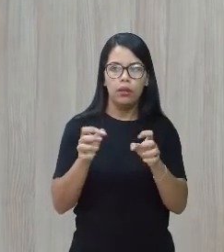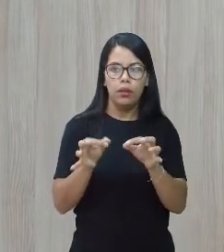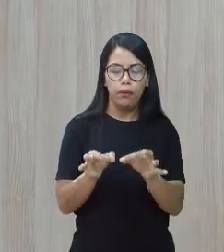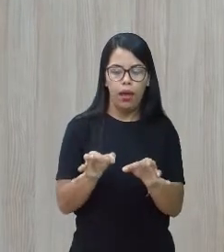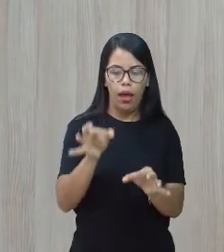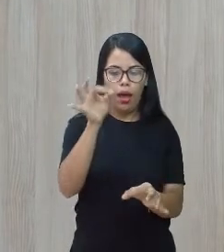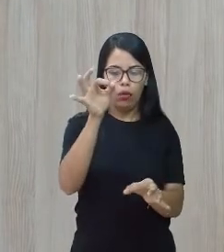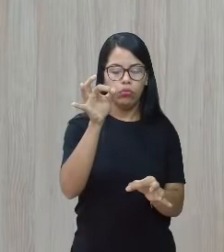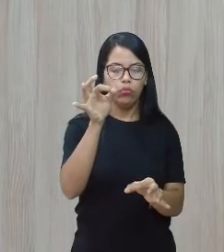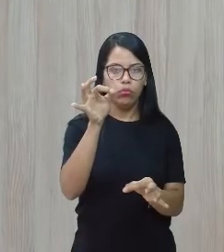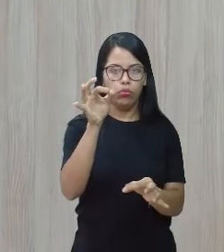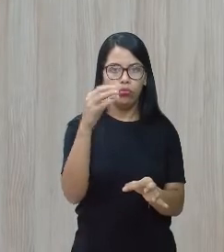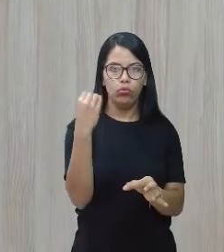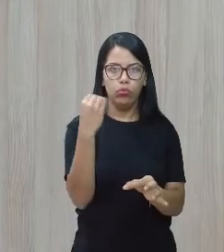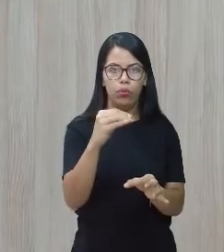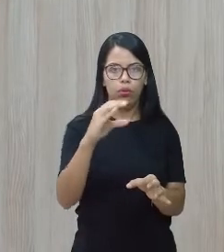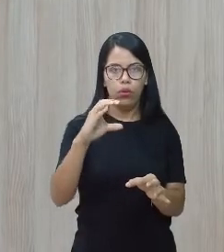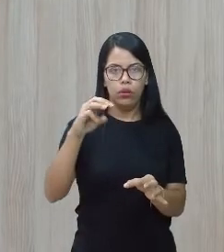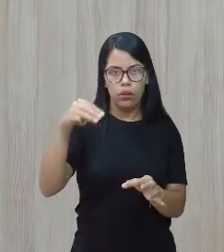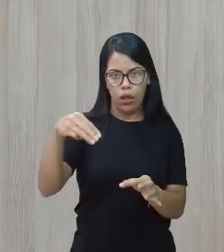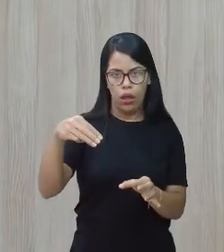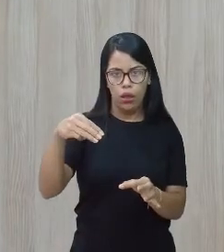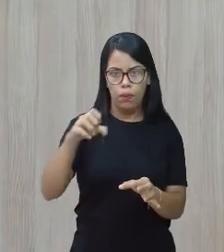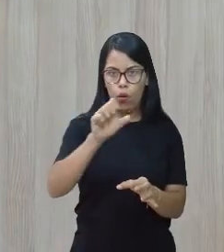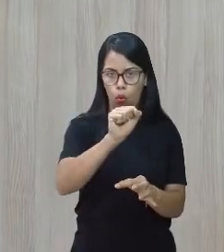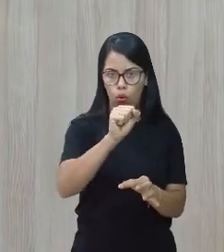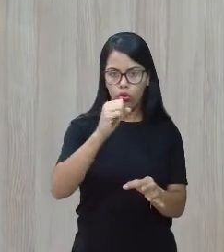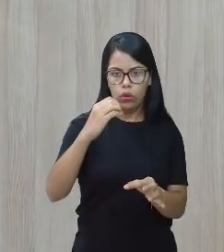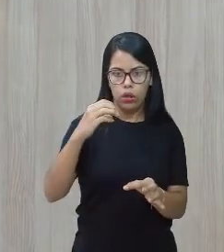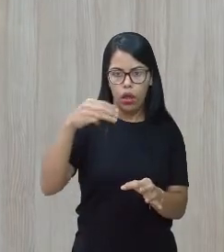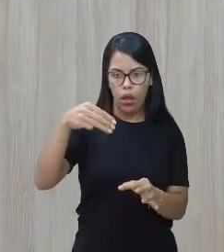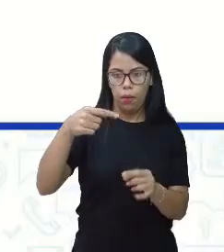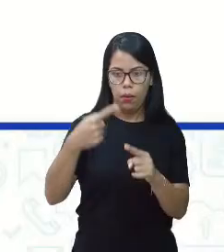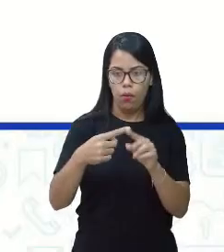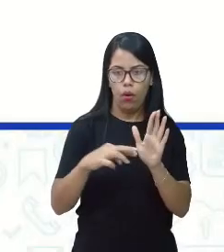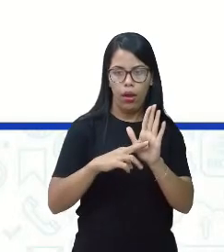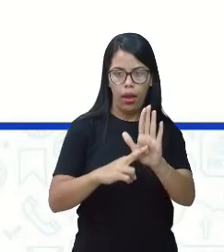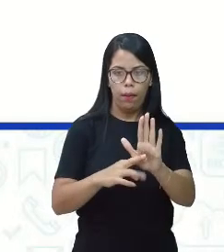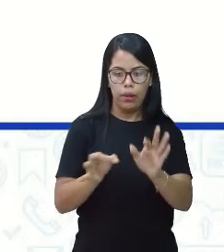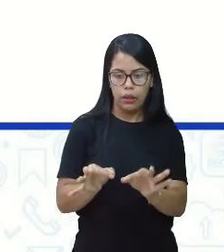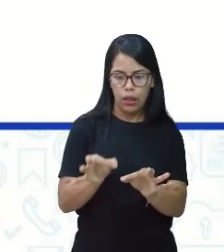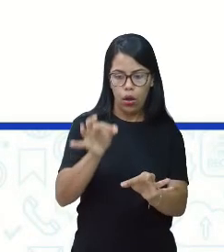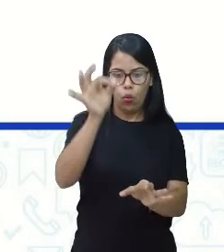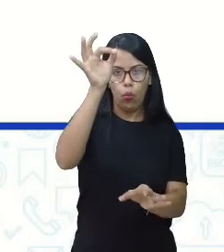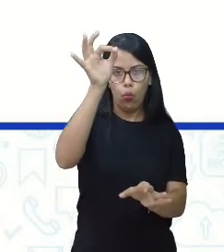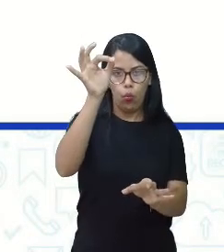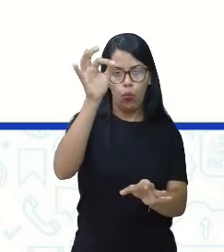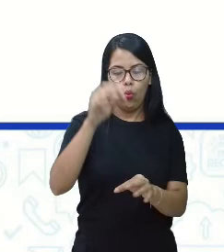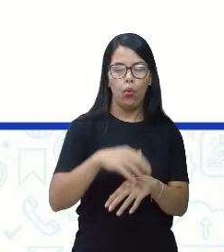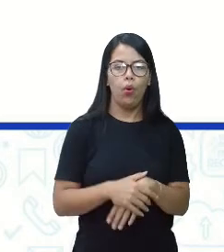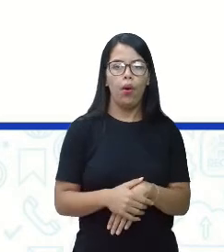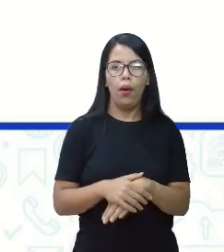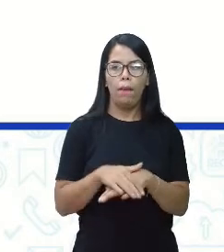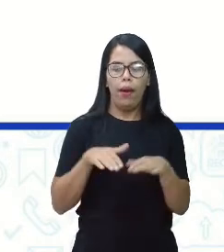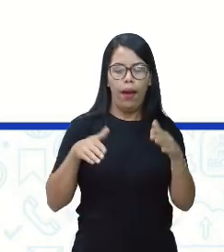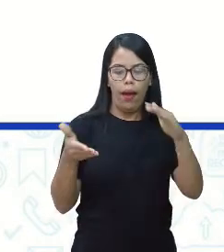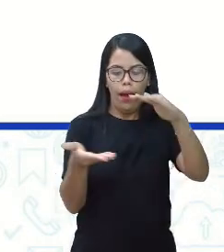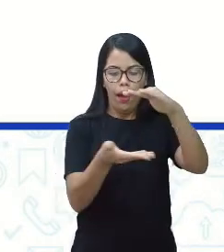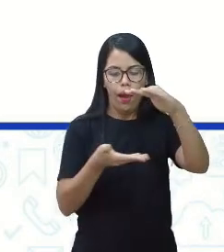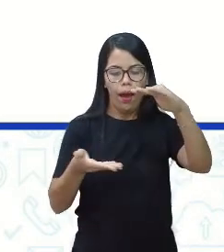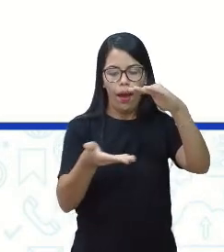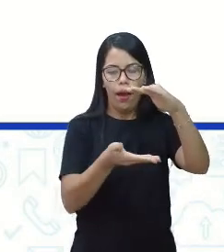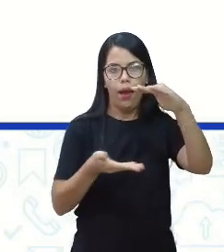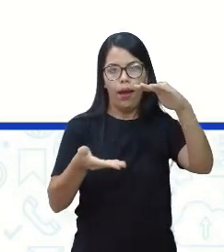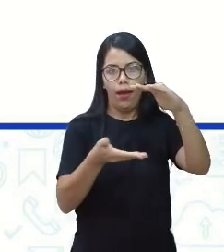foi dada em centímetro, 8 centímetros, porque ele representa um comprimento, certo? Já a área da base,